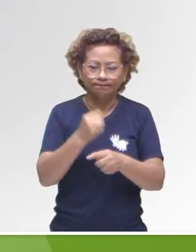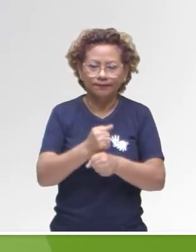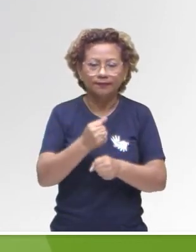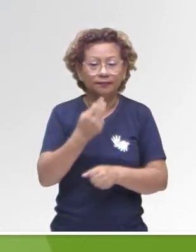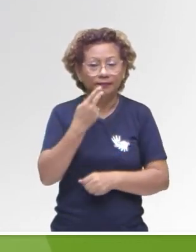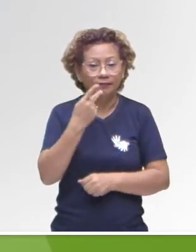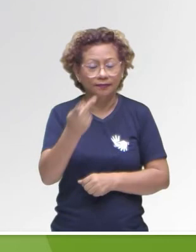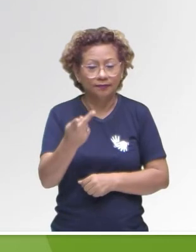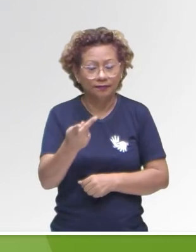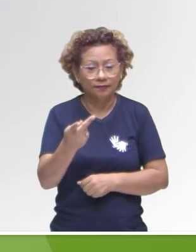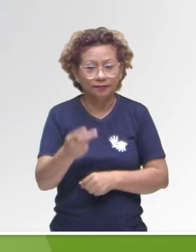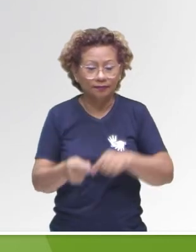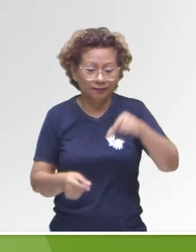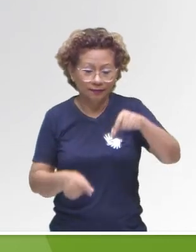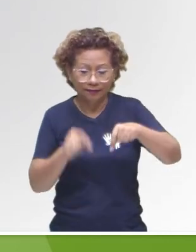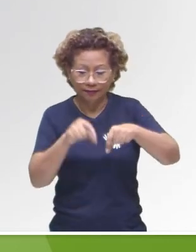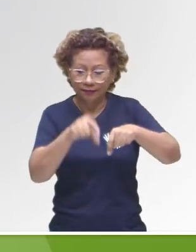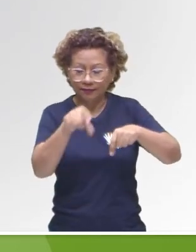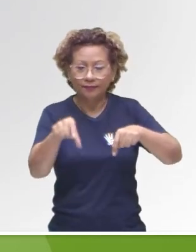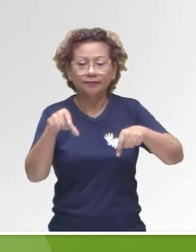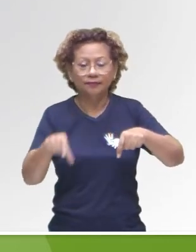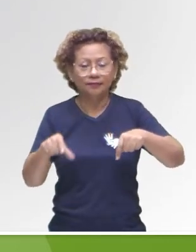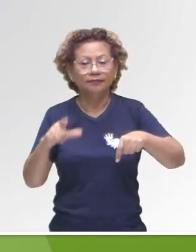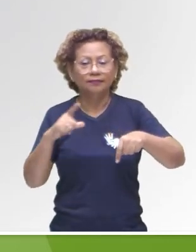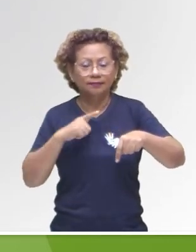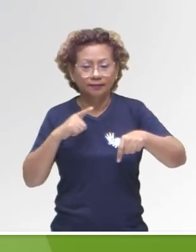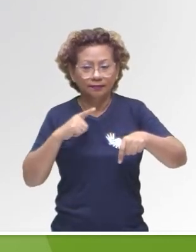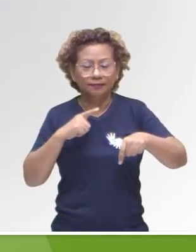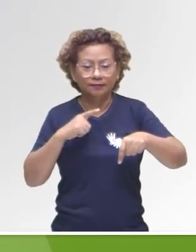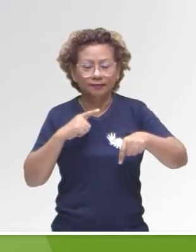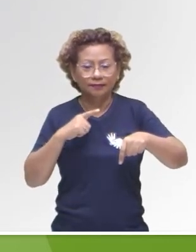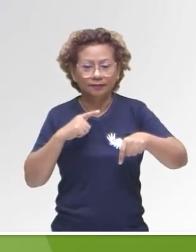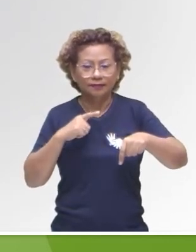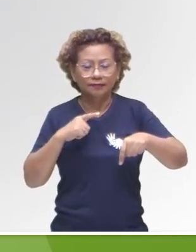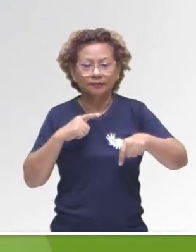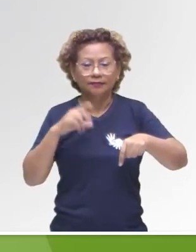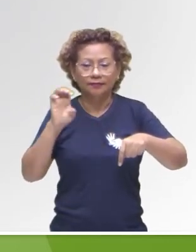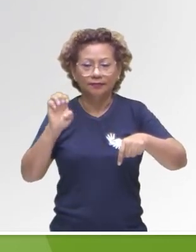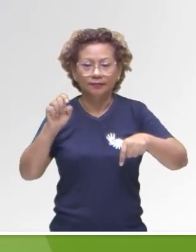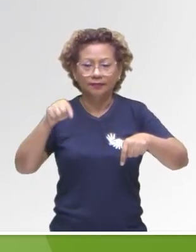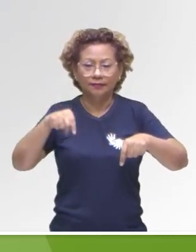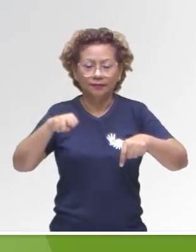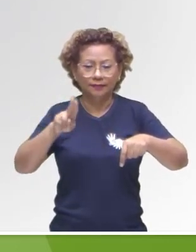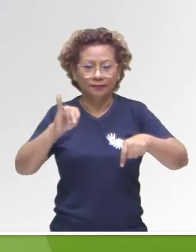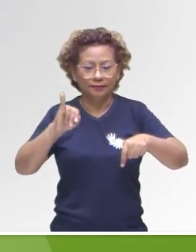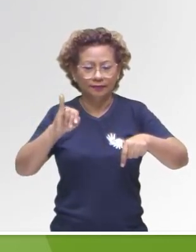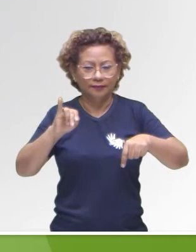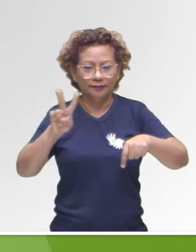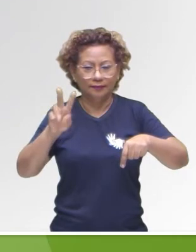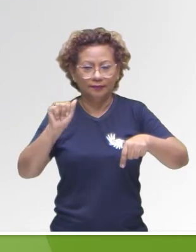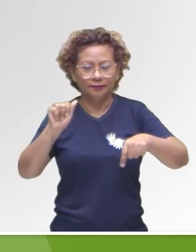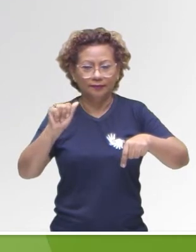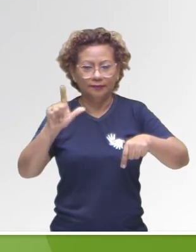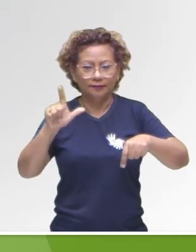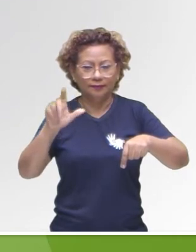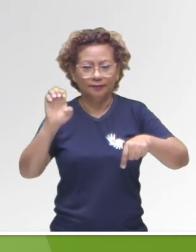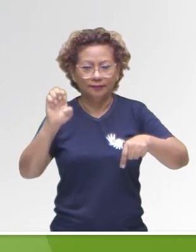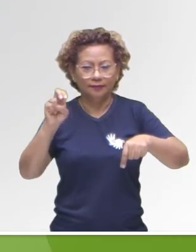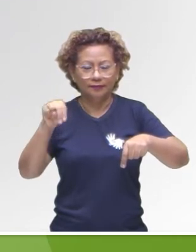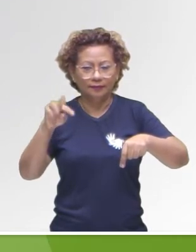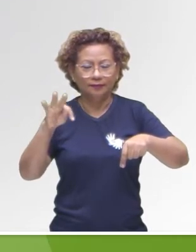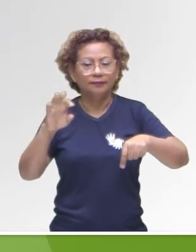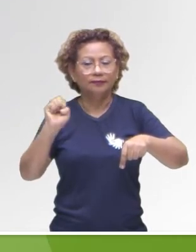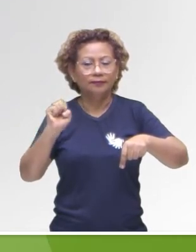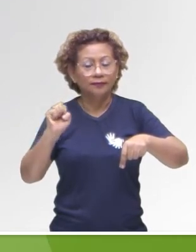de capacitância equivalente. Essa capacitância equivalente é como se fosse a capacitância total